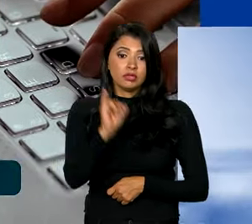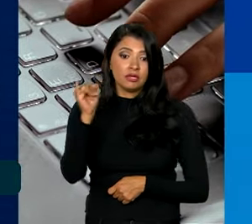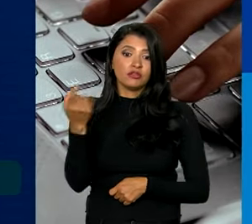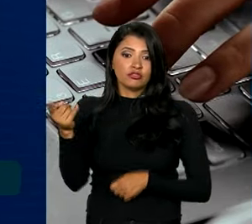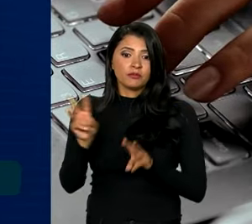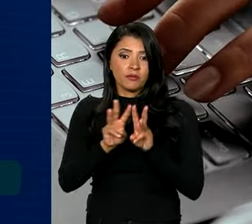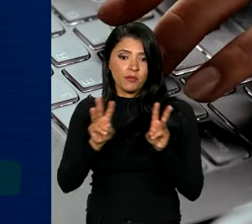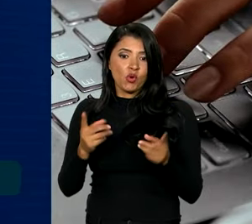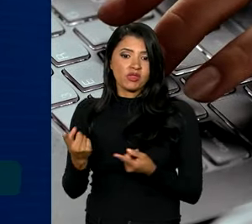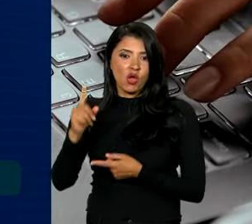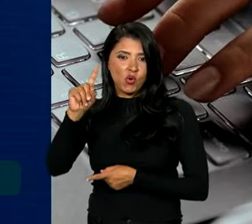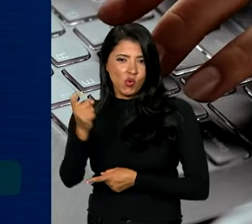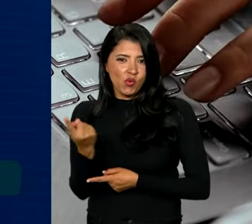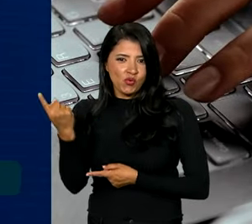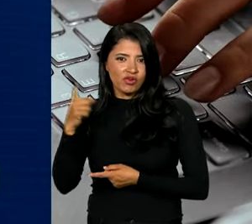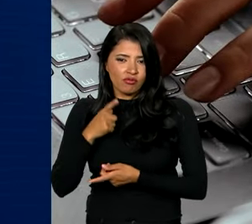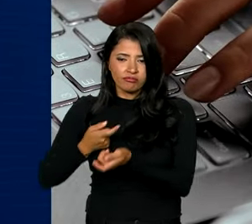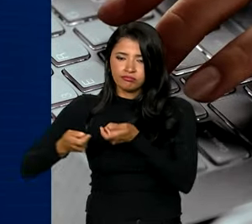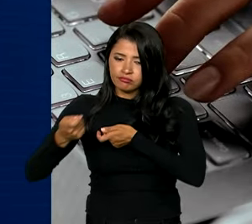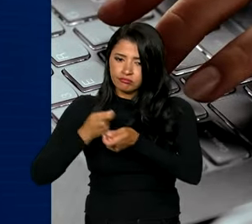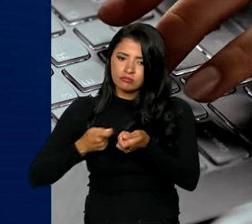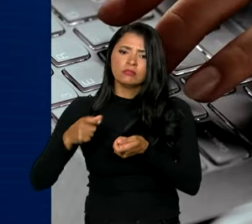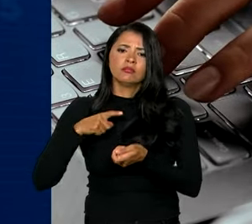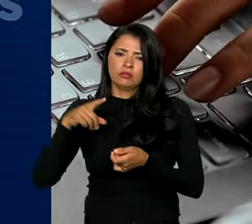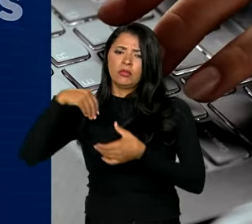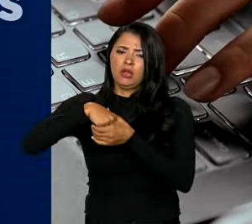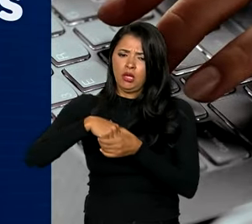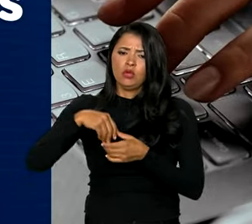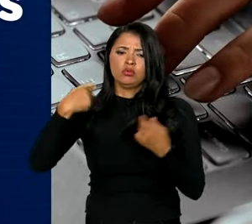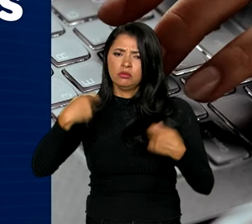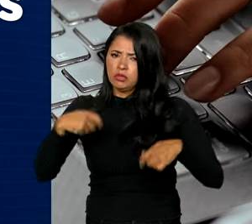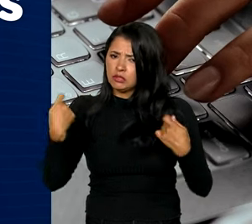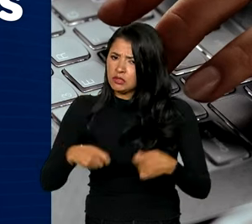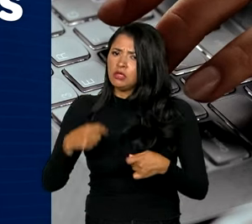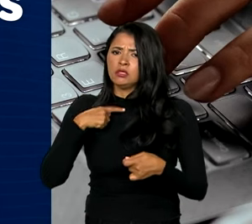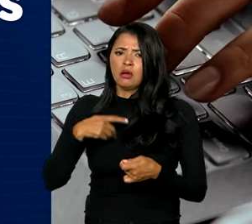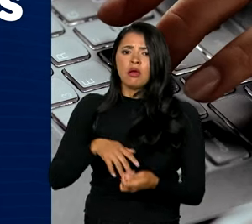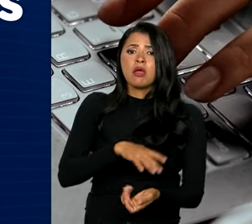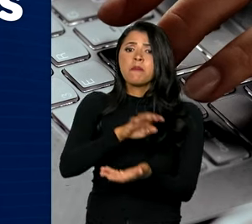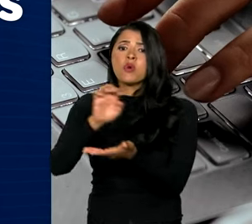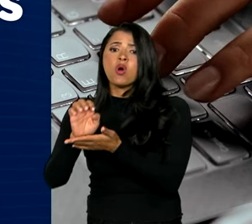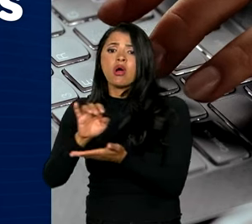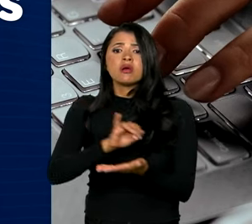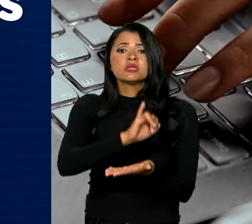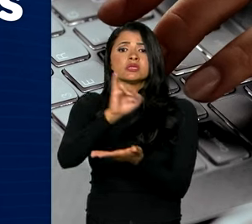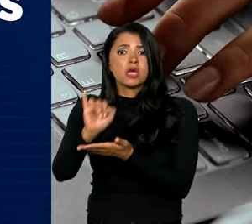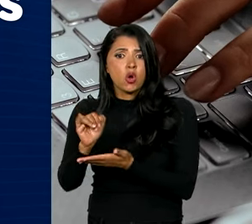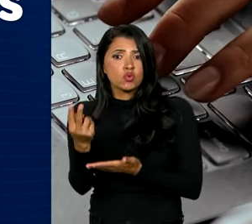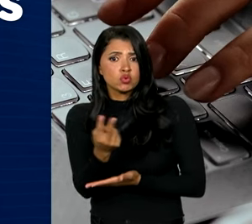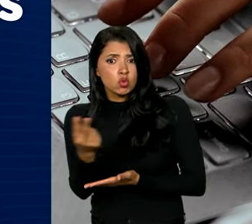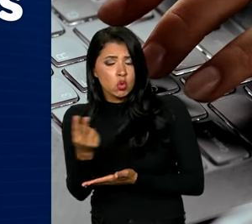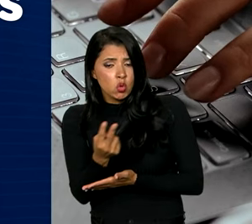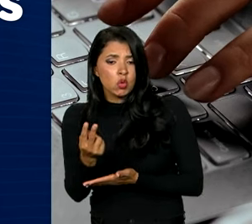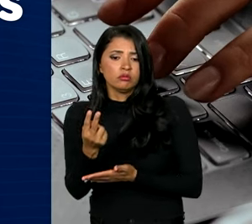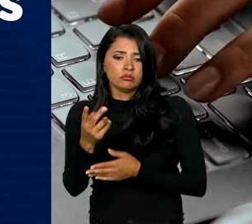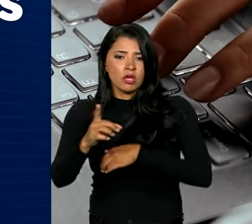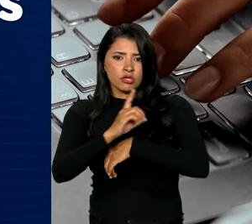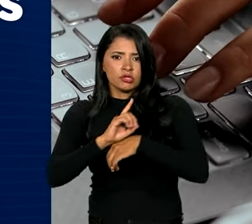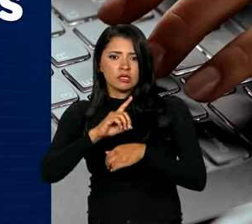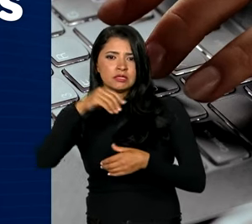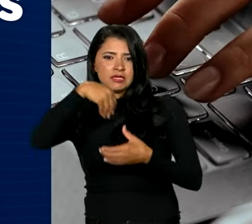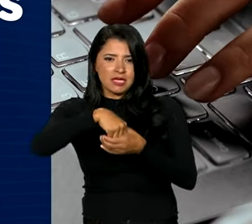Único de Comércio Exterior reúne os processos necessários para importação e exportação, com a digitalização